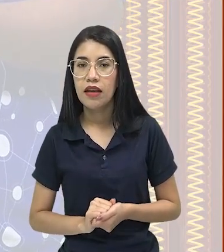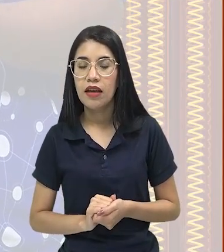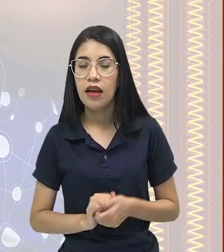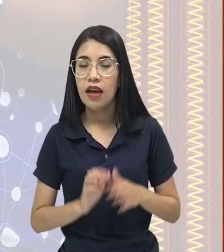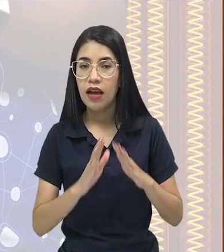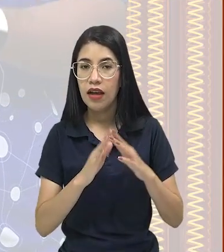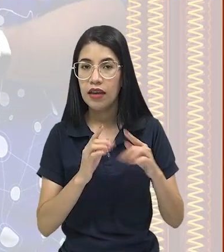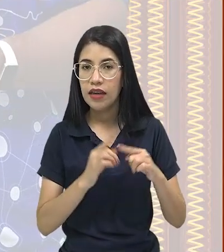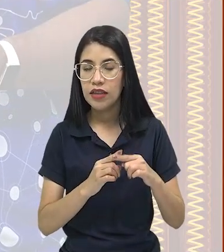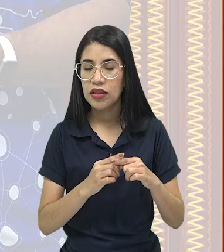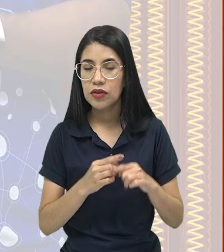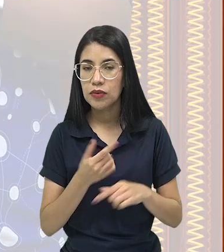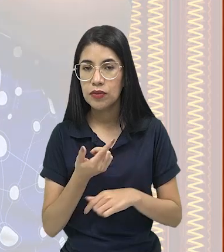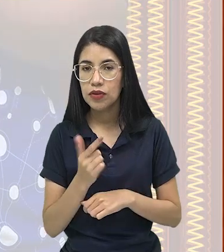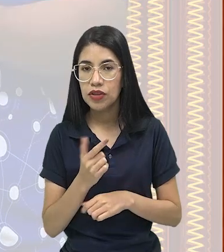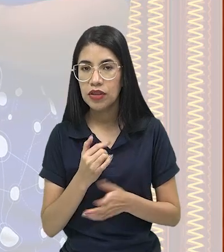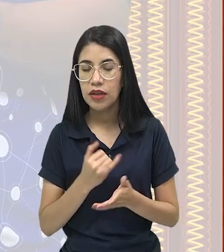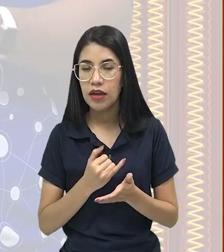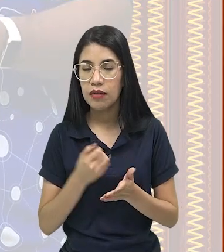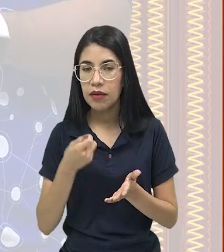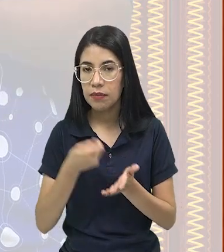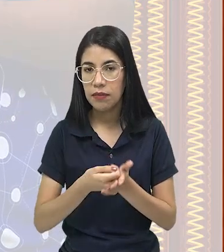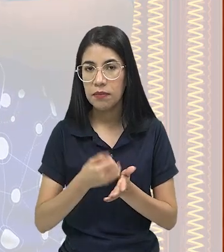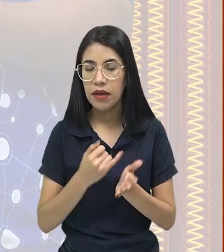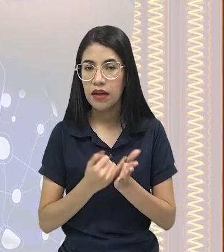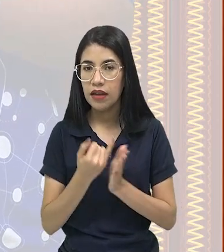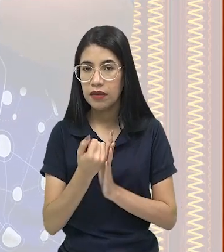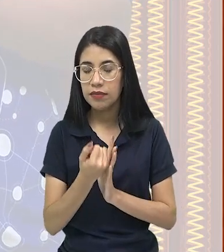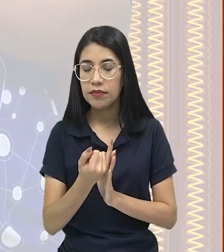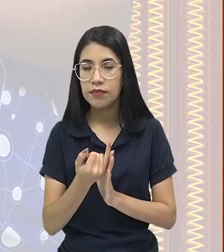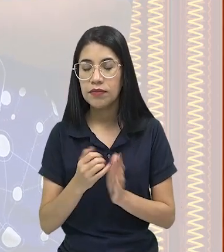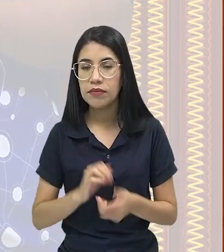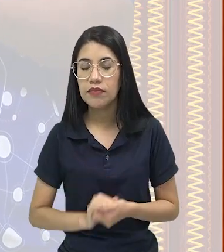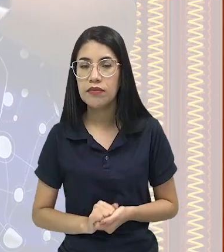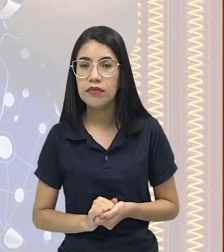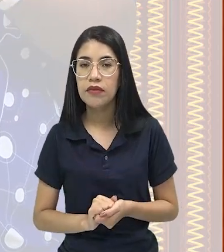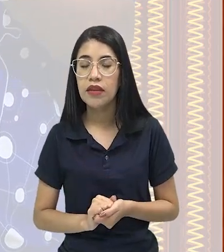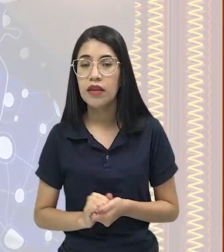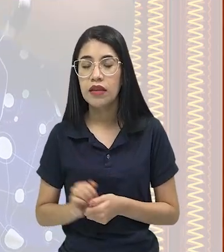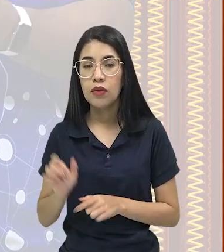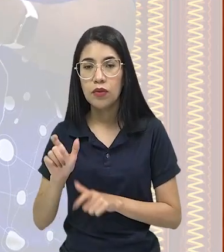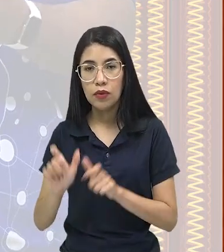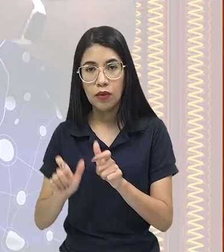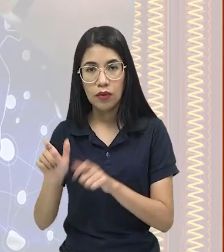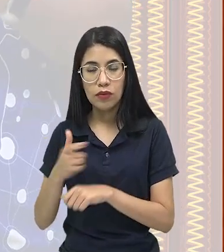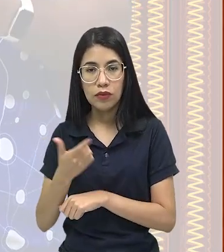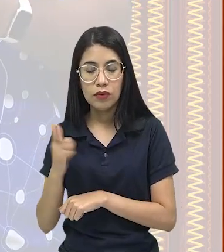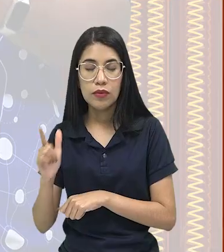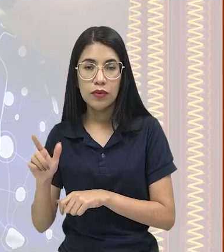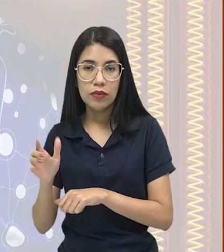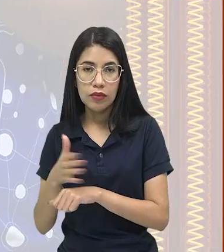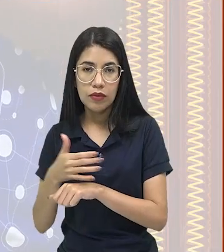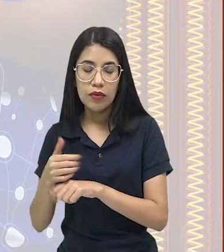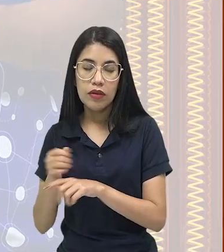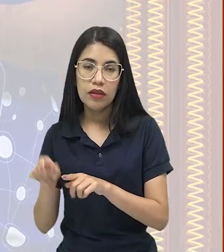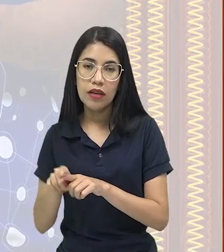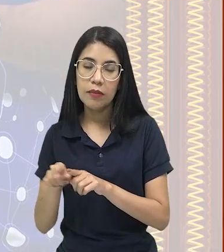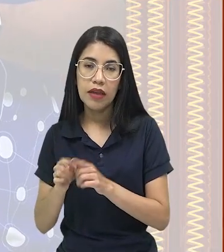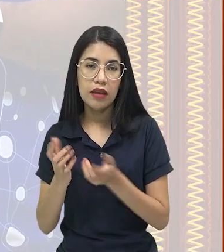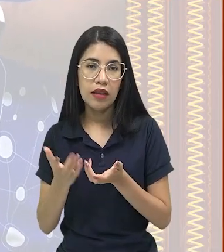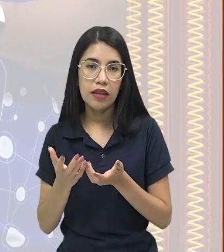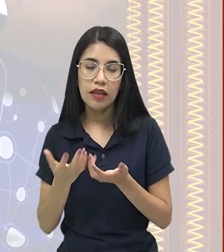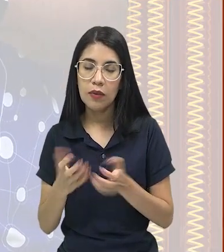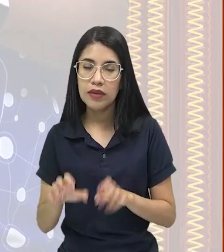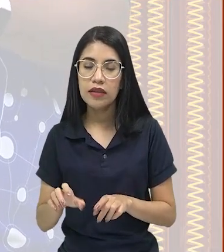igreja aqui presente, não pagava imposto algum, era isenta. Então os colonos leigos achavam isso injusto, né, e era um motivo de